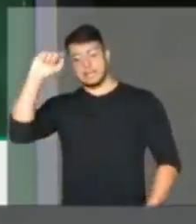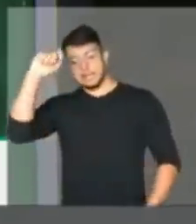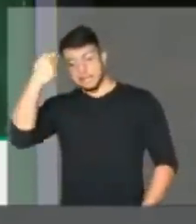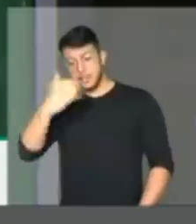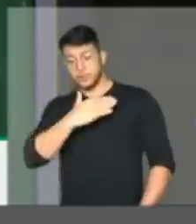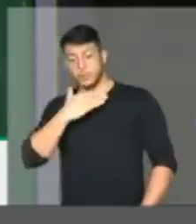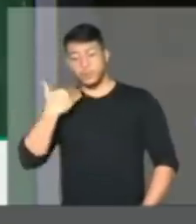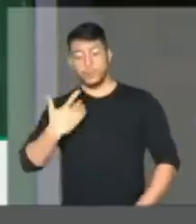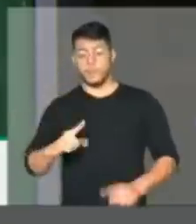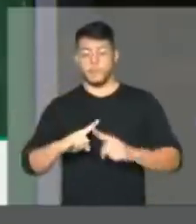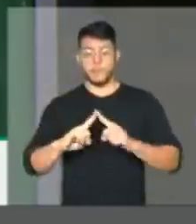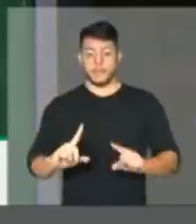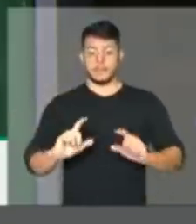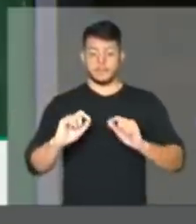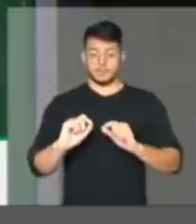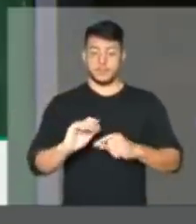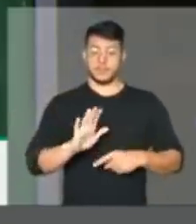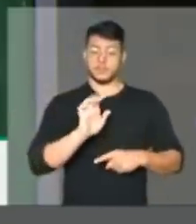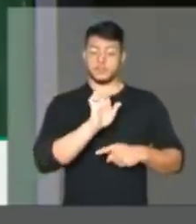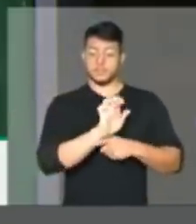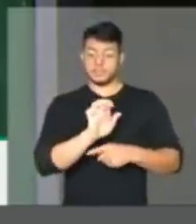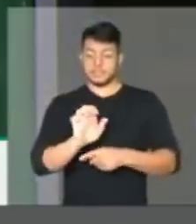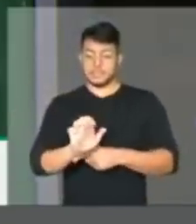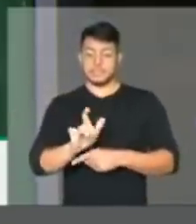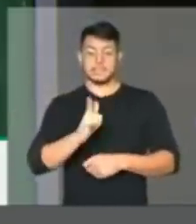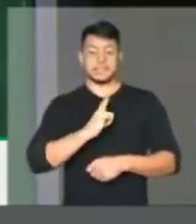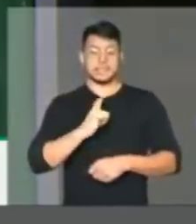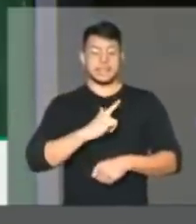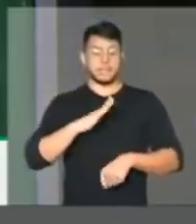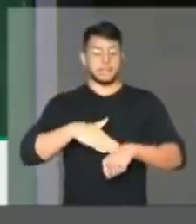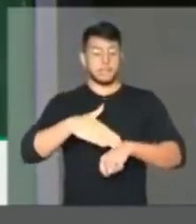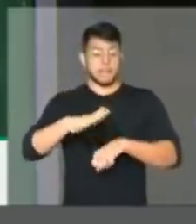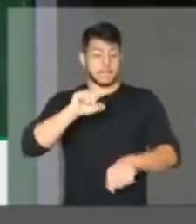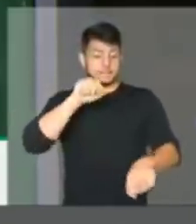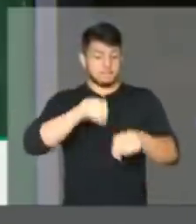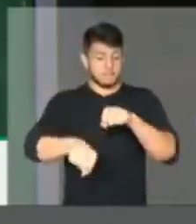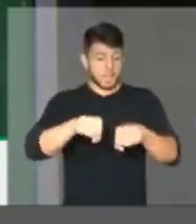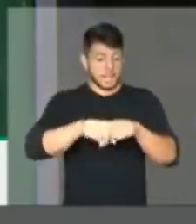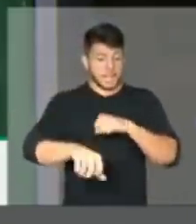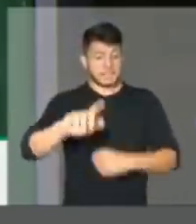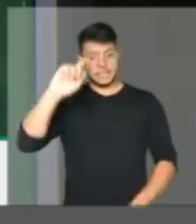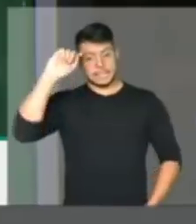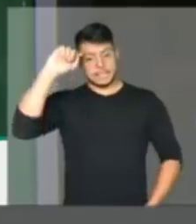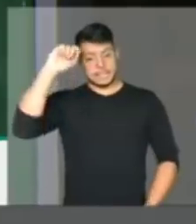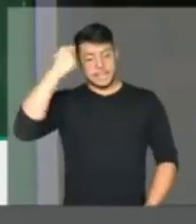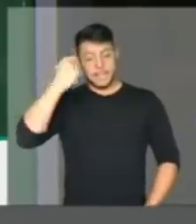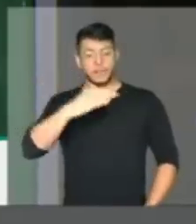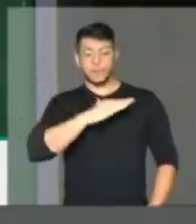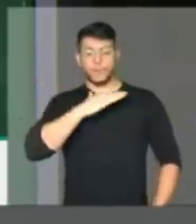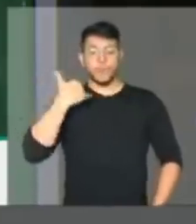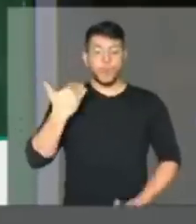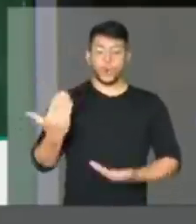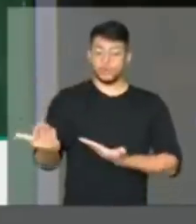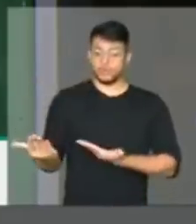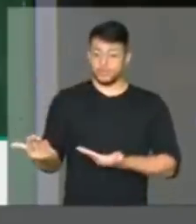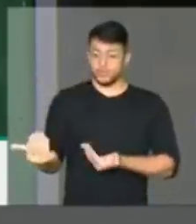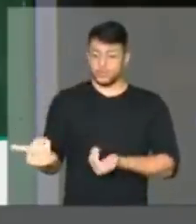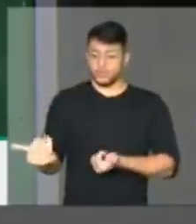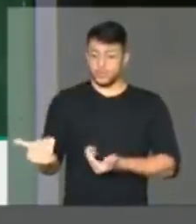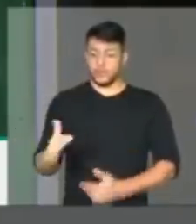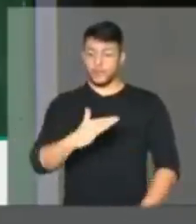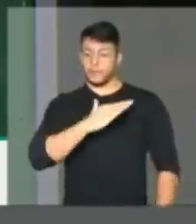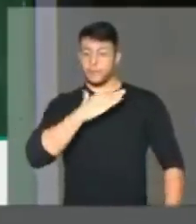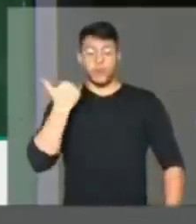os estados que mais têm o índice de homicídio de negros, de morte de jovens e de morte